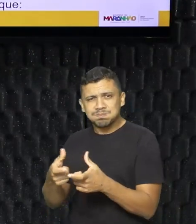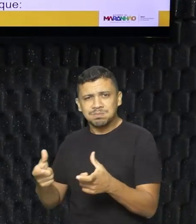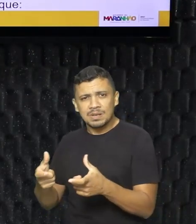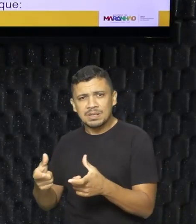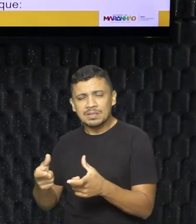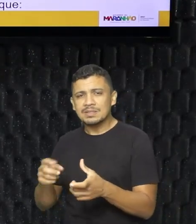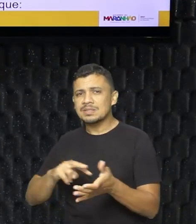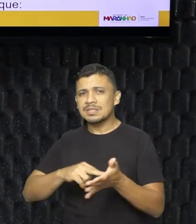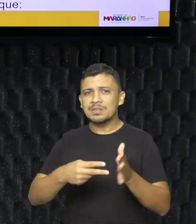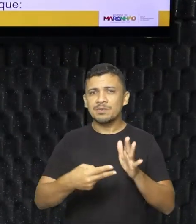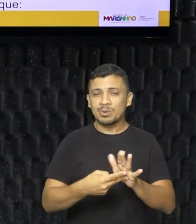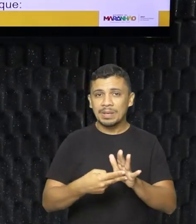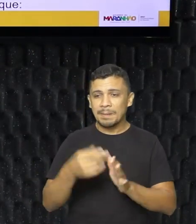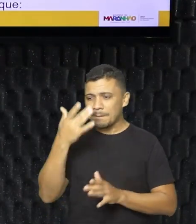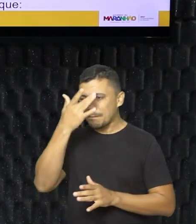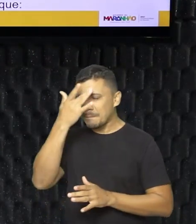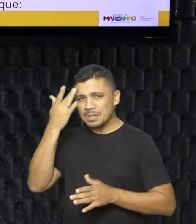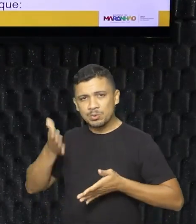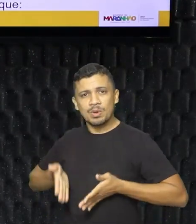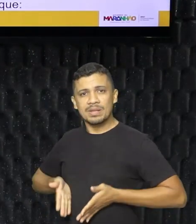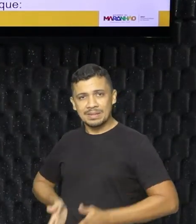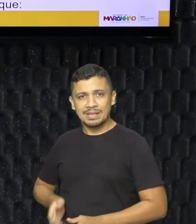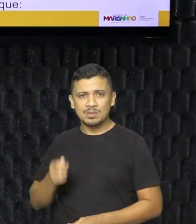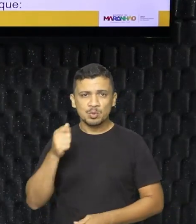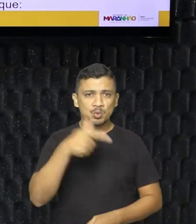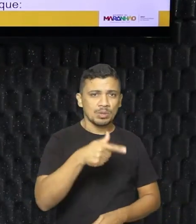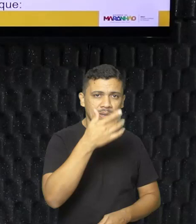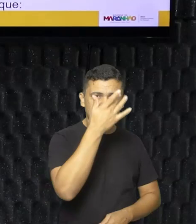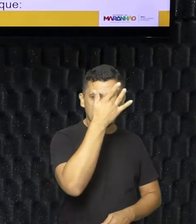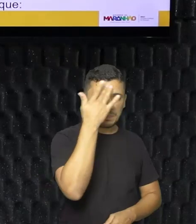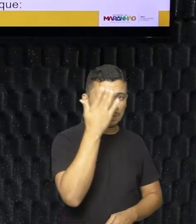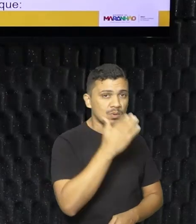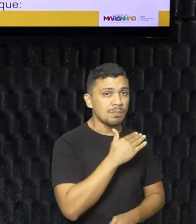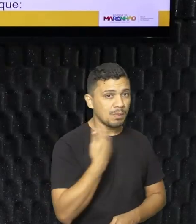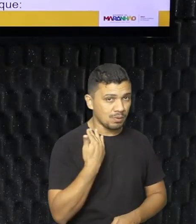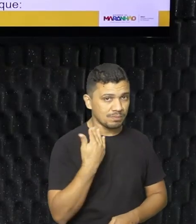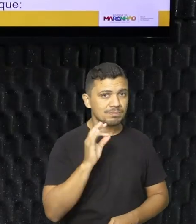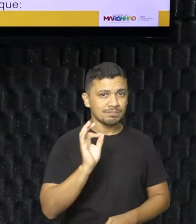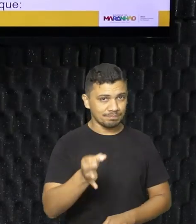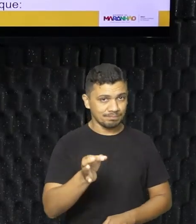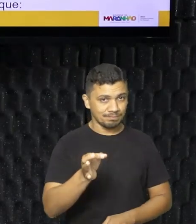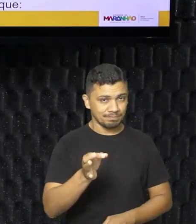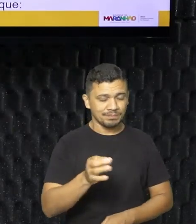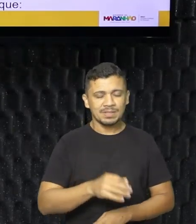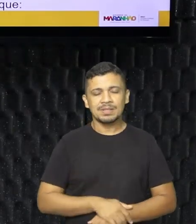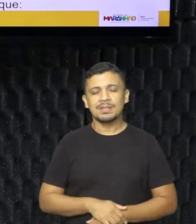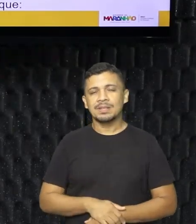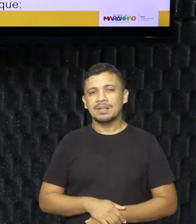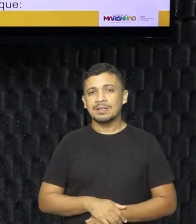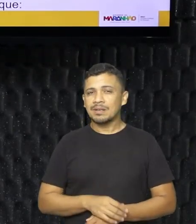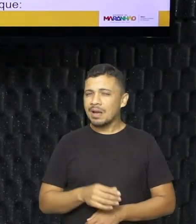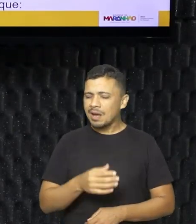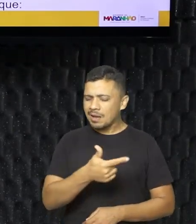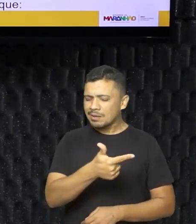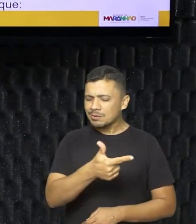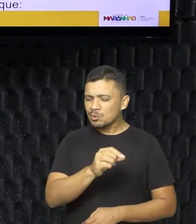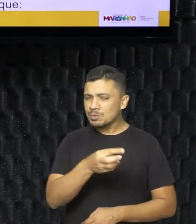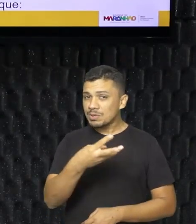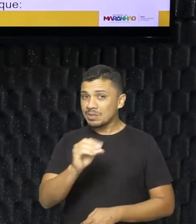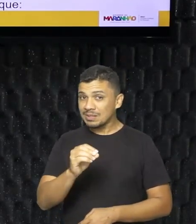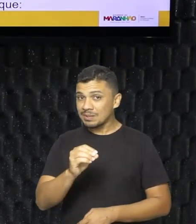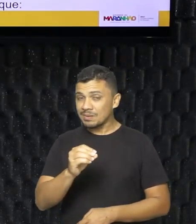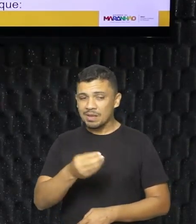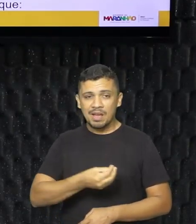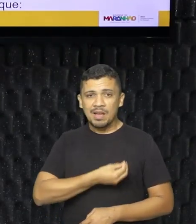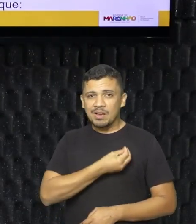mais natalidade do que mortalidade, concordam? Nasce mais gente do que morre. Lá em 2030, as condições de vida serão